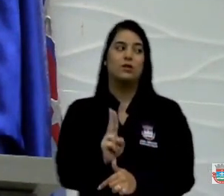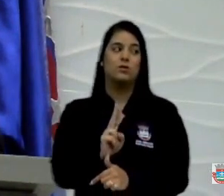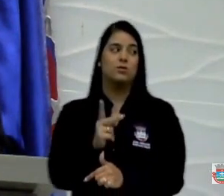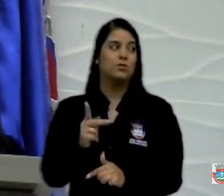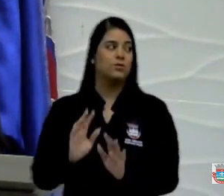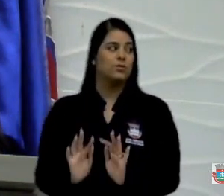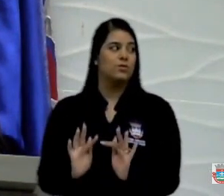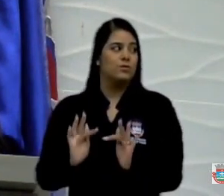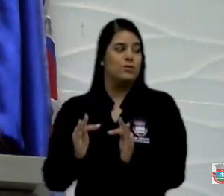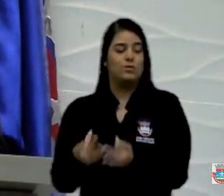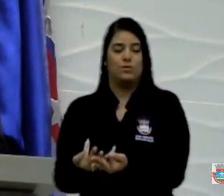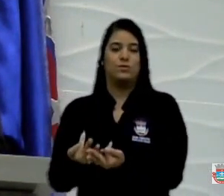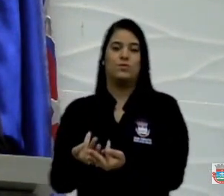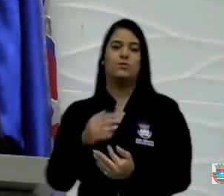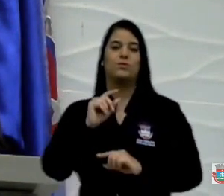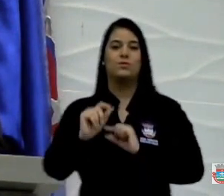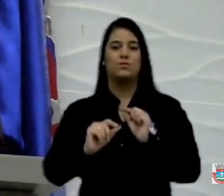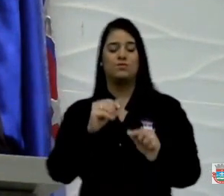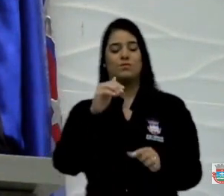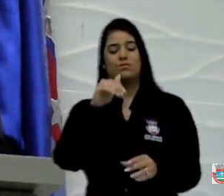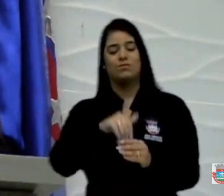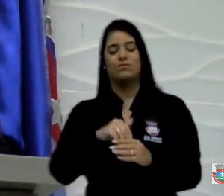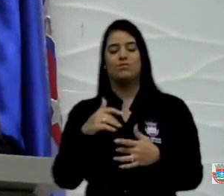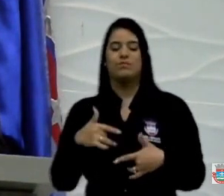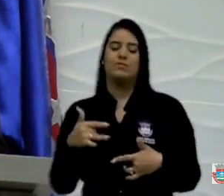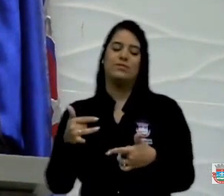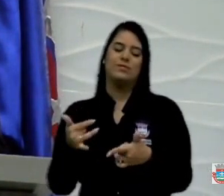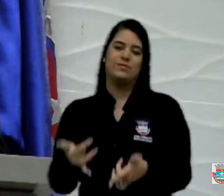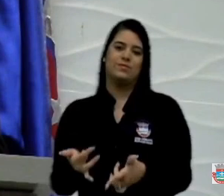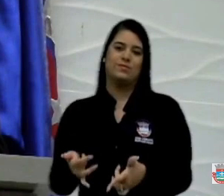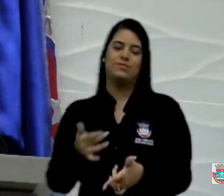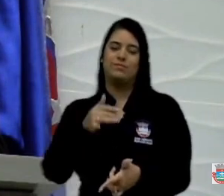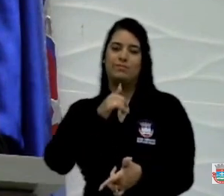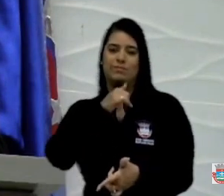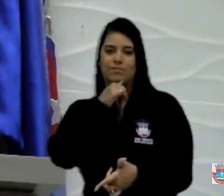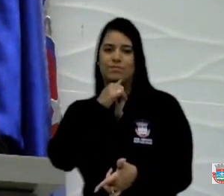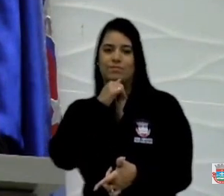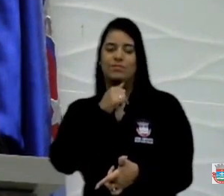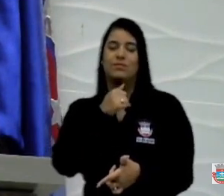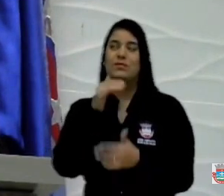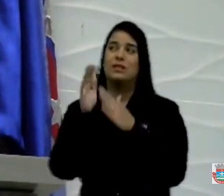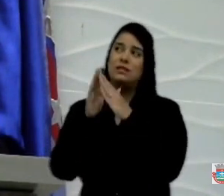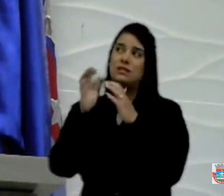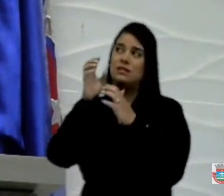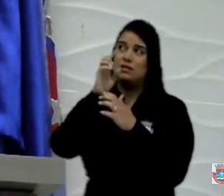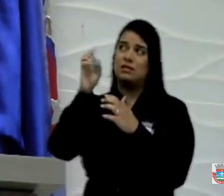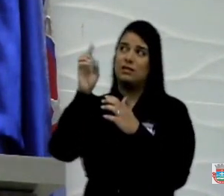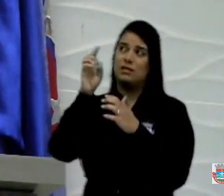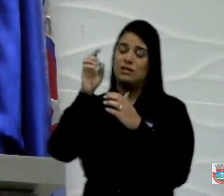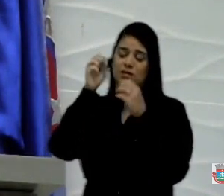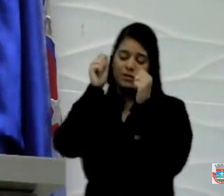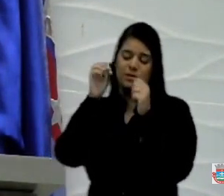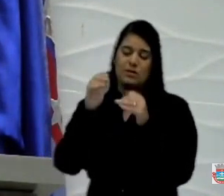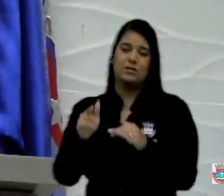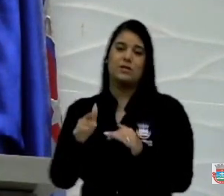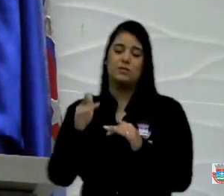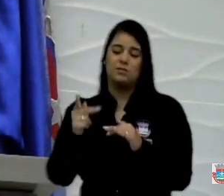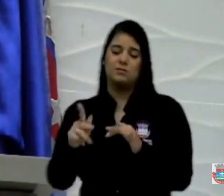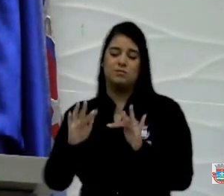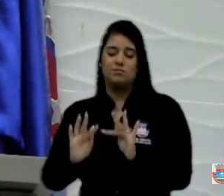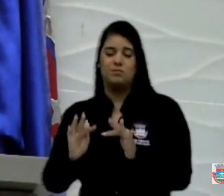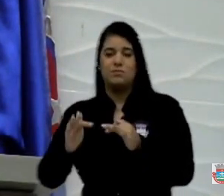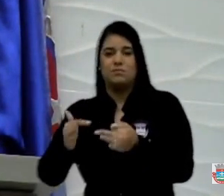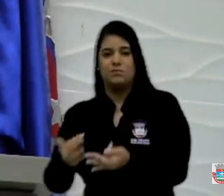família, eu deixo aqui esse voto de pesar e, ao mesmo tempo, peço a Deus que possa estar confortando cada um dos